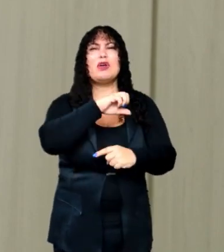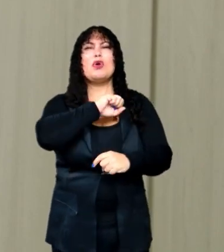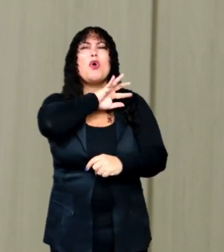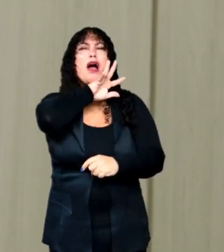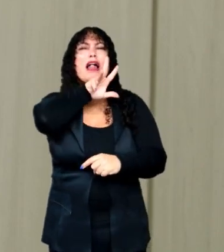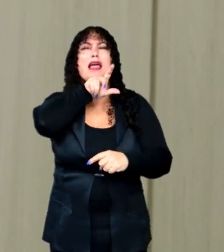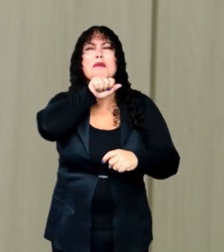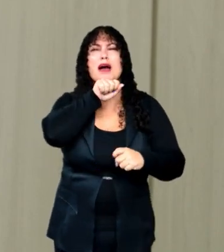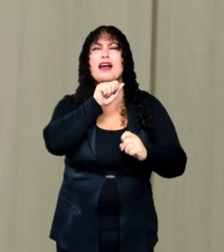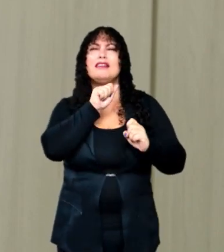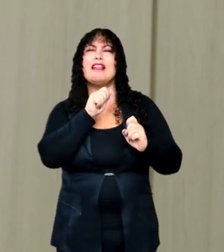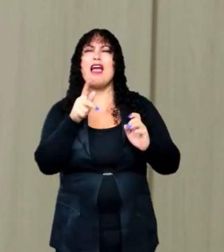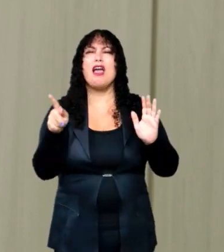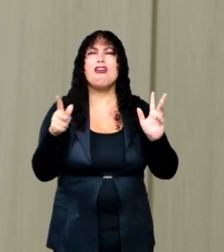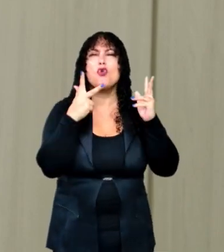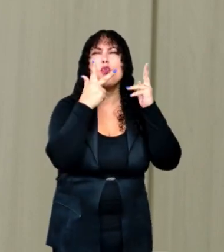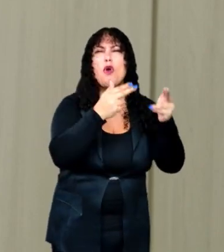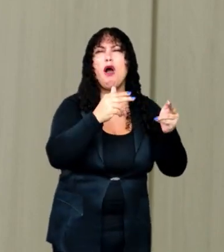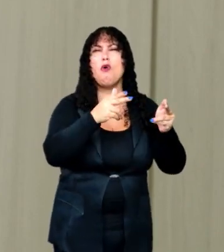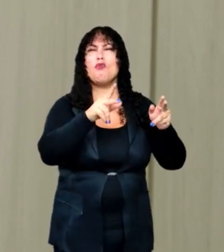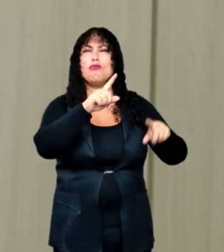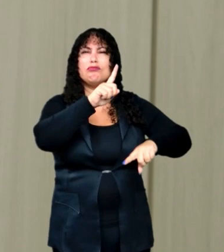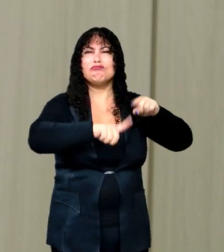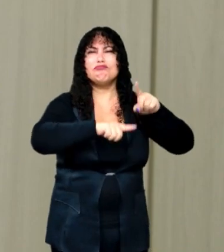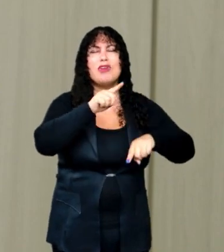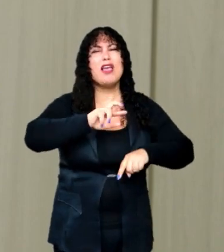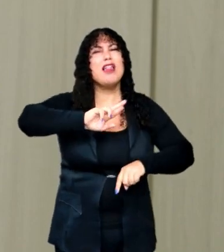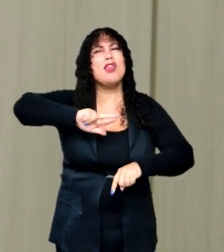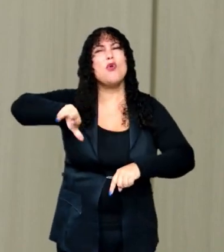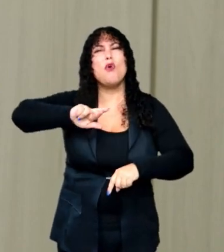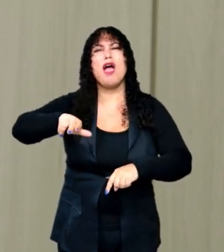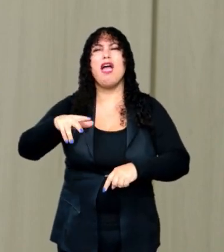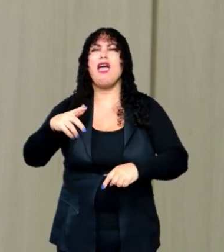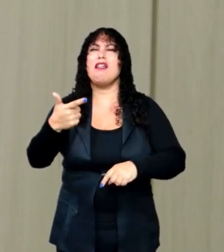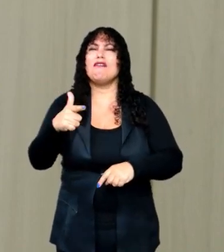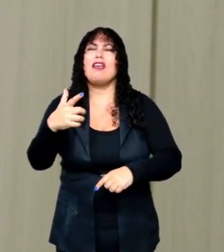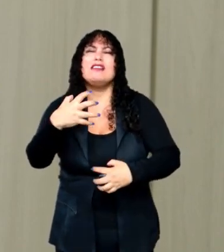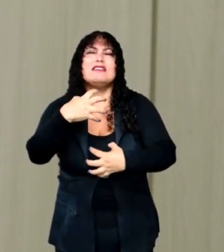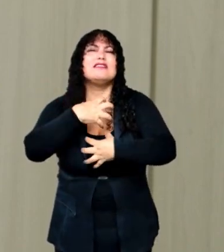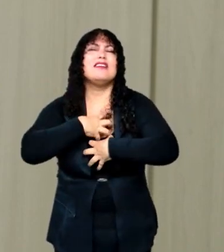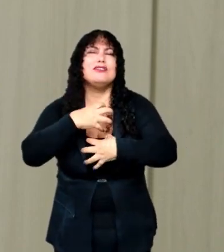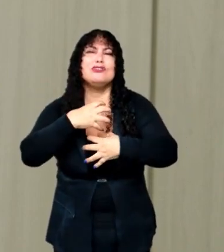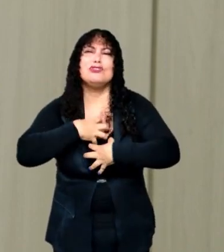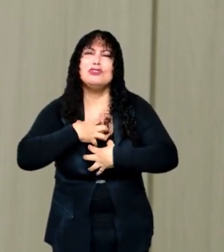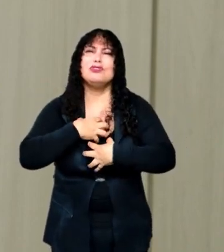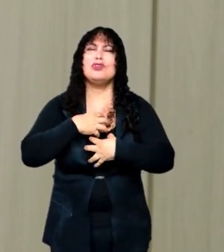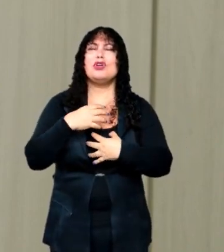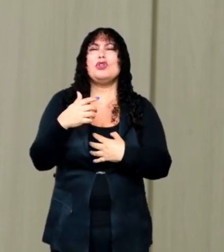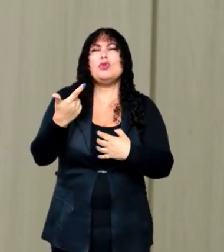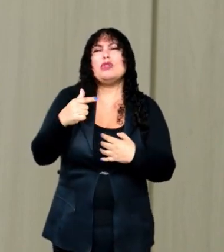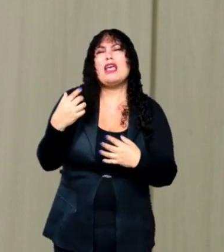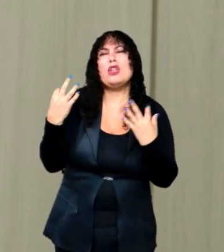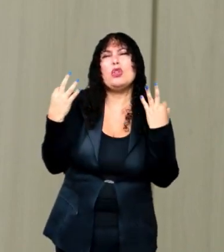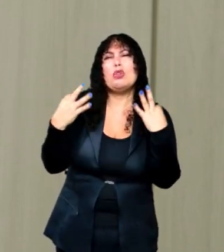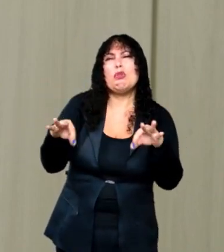objetos. Eles não são ali um ser capaz de ter sentimento, capaz de sentir dor, capaz de